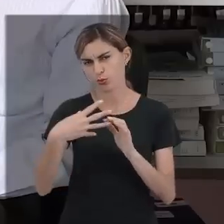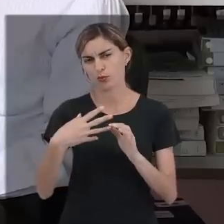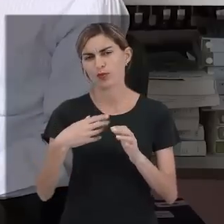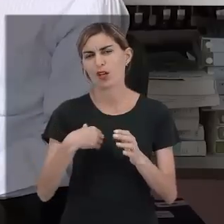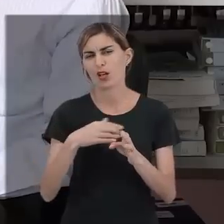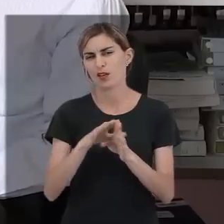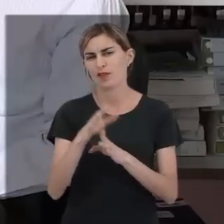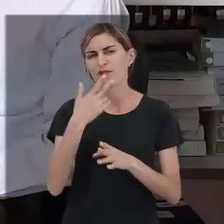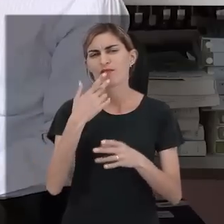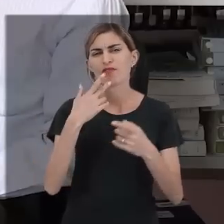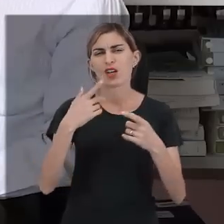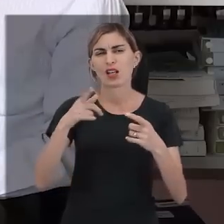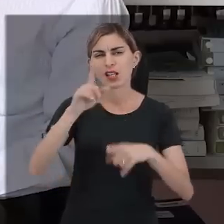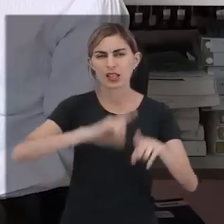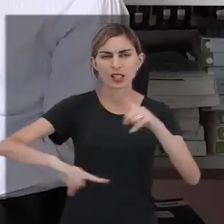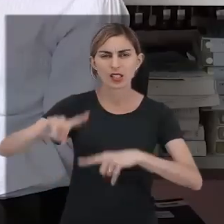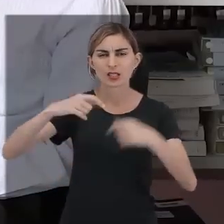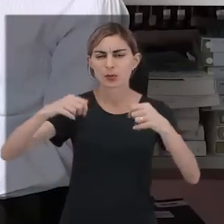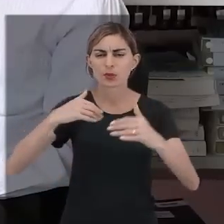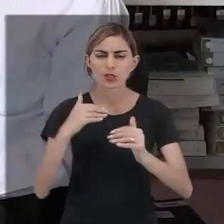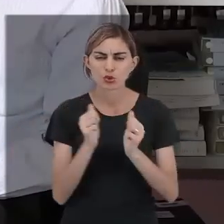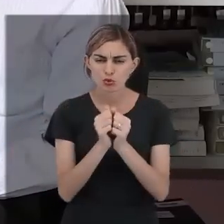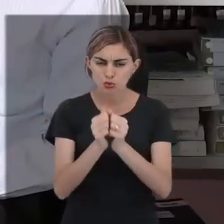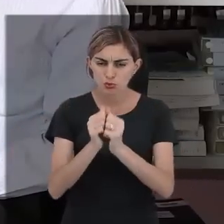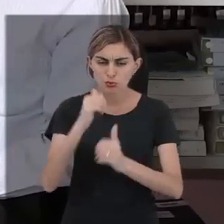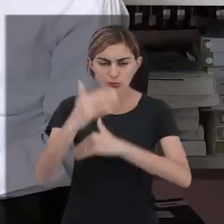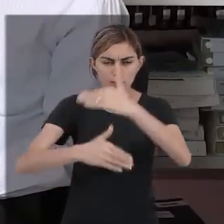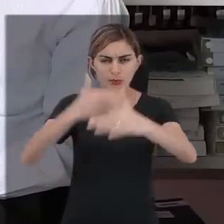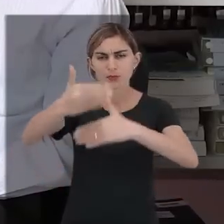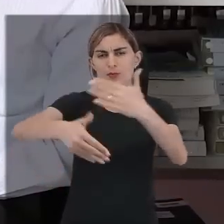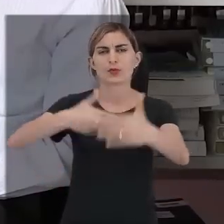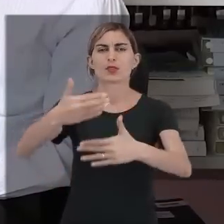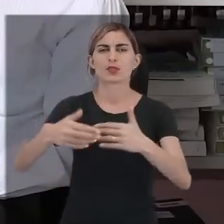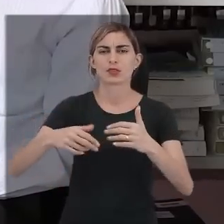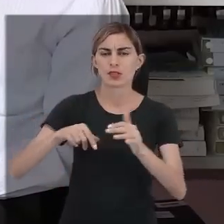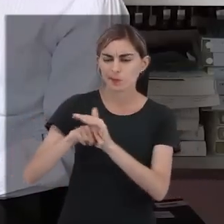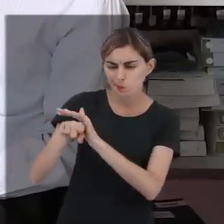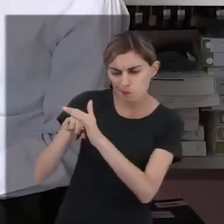alta direção tem que estar envolvida no processo, ela tem que realizar